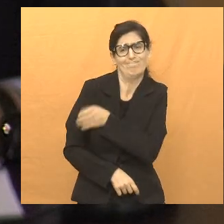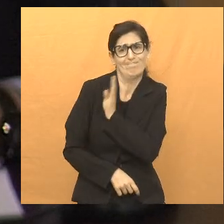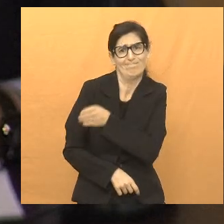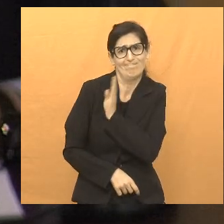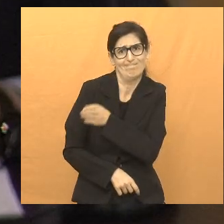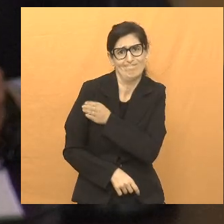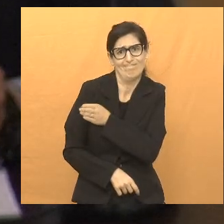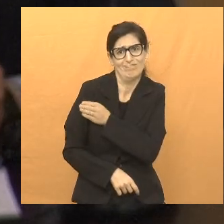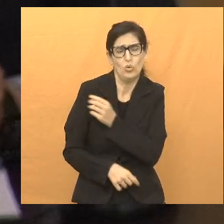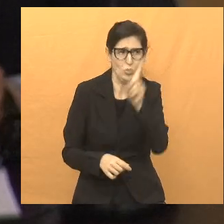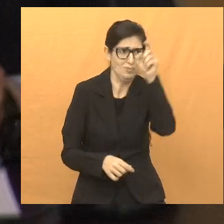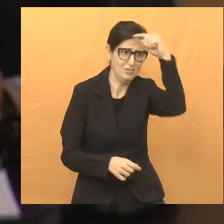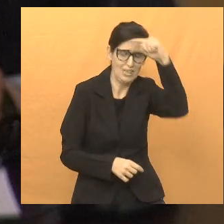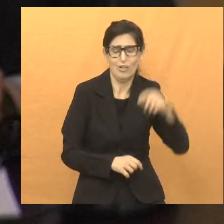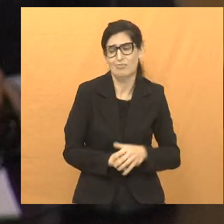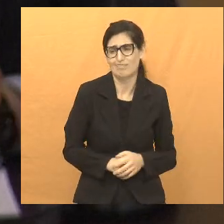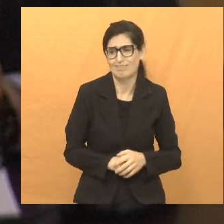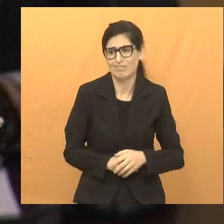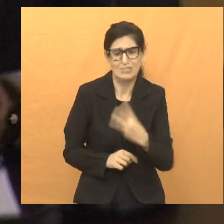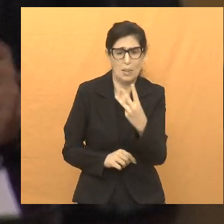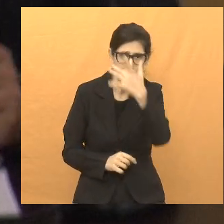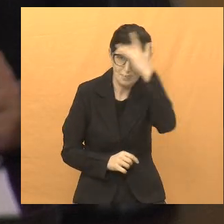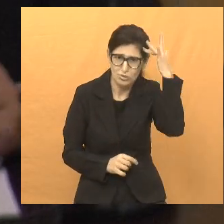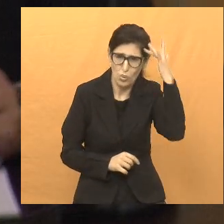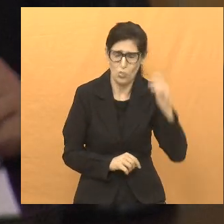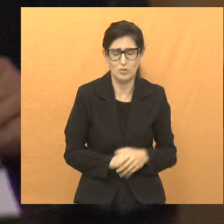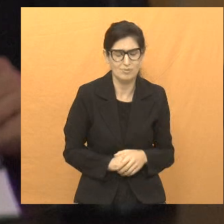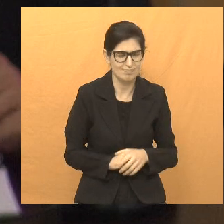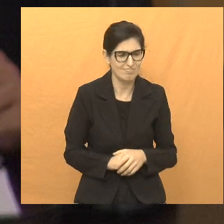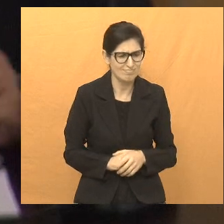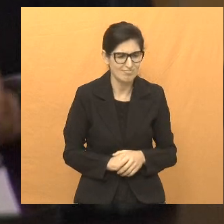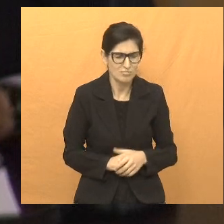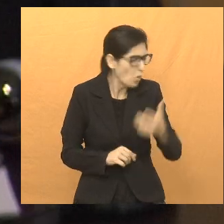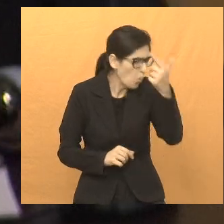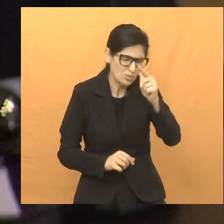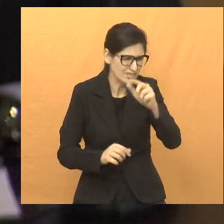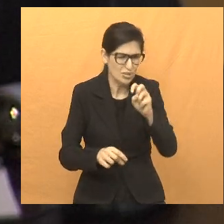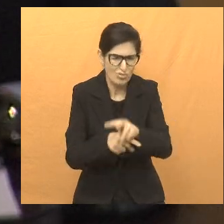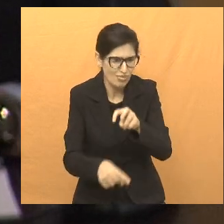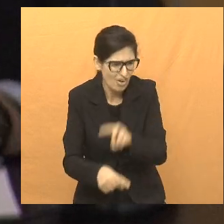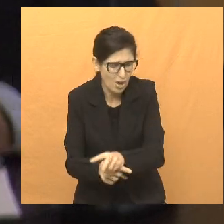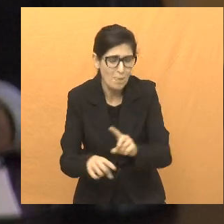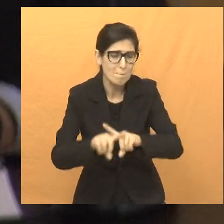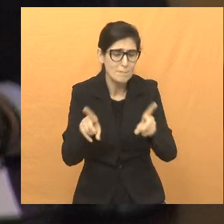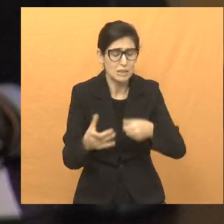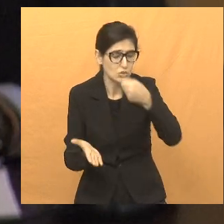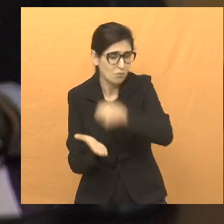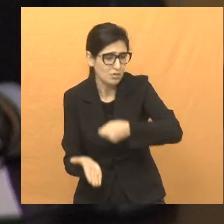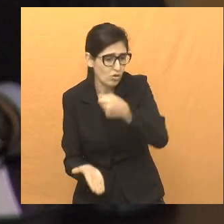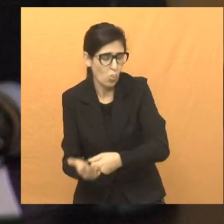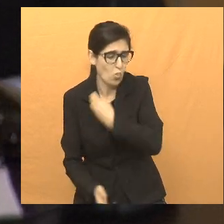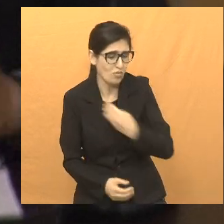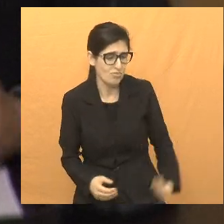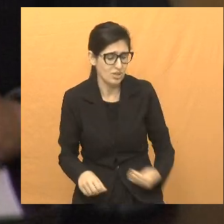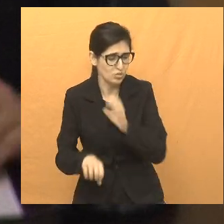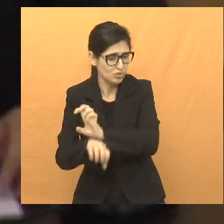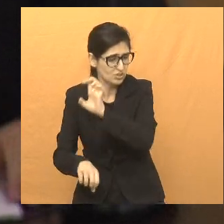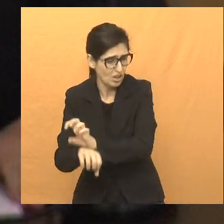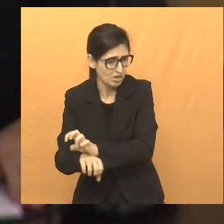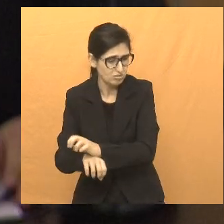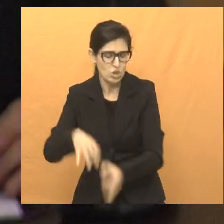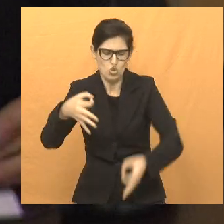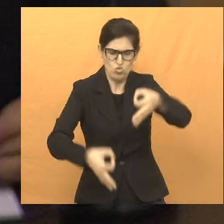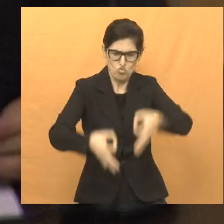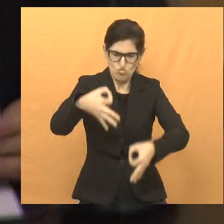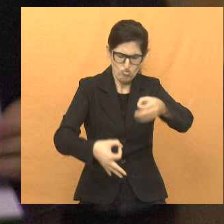não tinha uma referência que tivesse vaga. Isso é uma obrigação do governo do Estado, né? Veio ordem